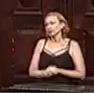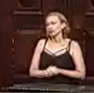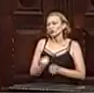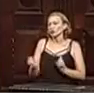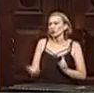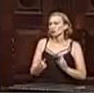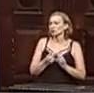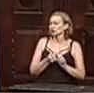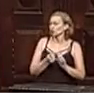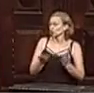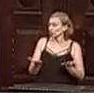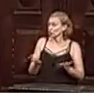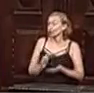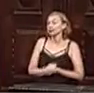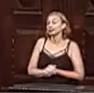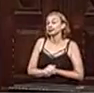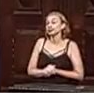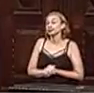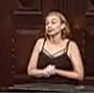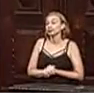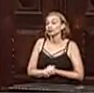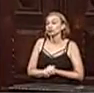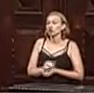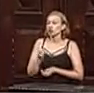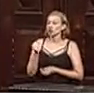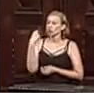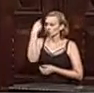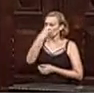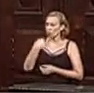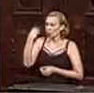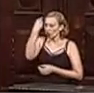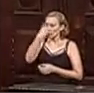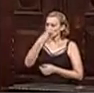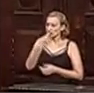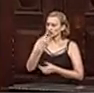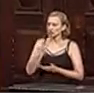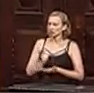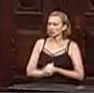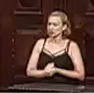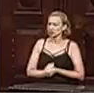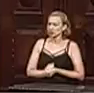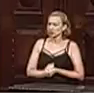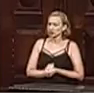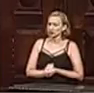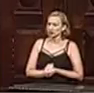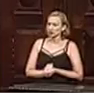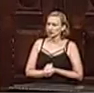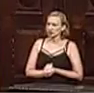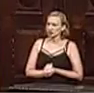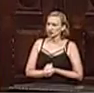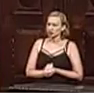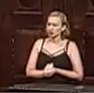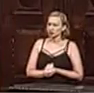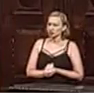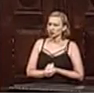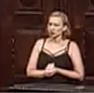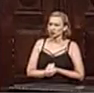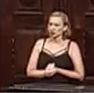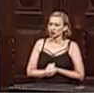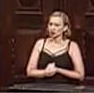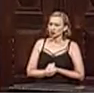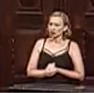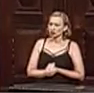objetiva aritmética. Um turno de 8 horas implantado no lugar de um turno de 6